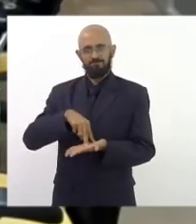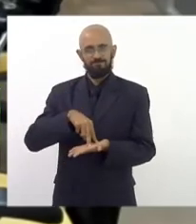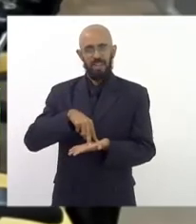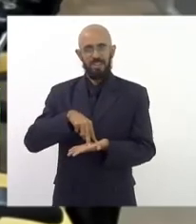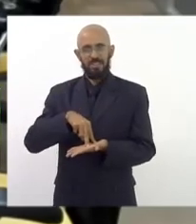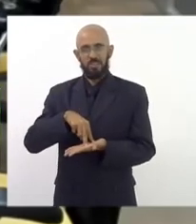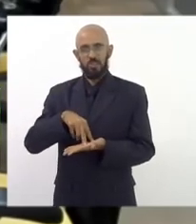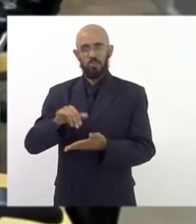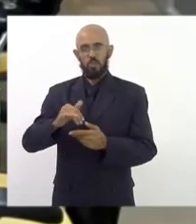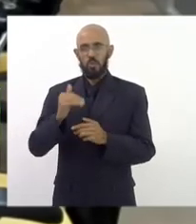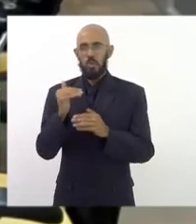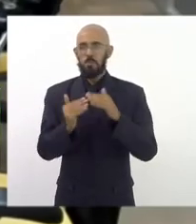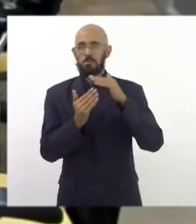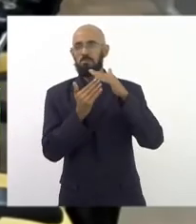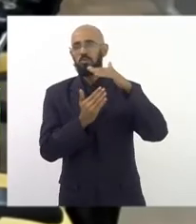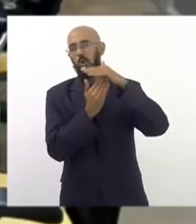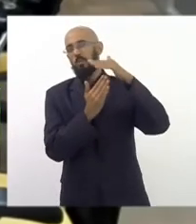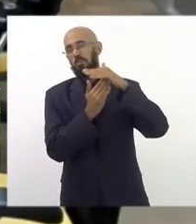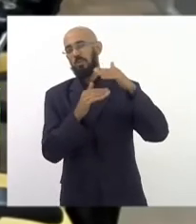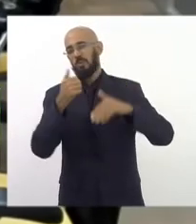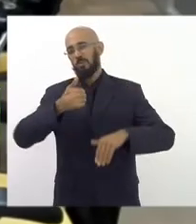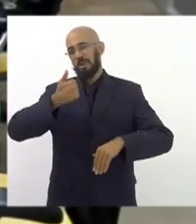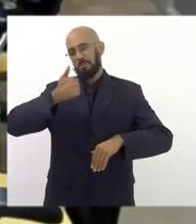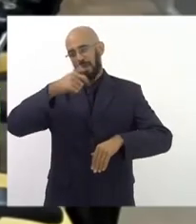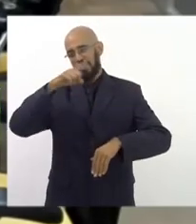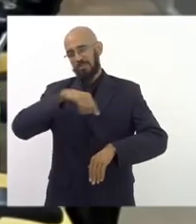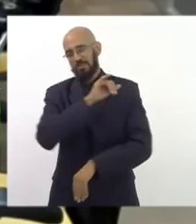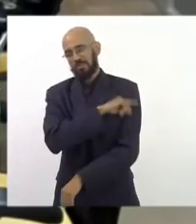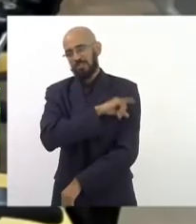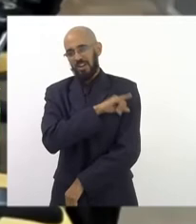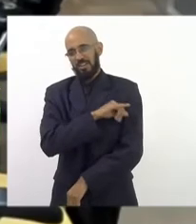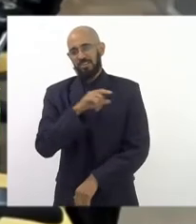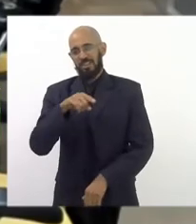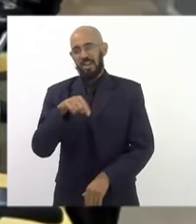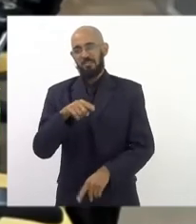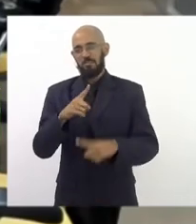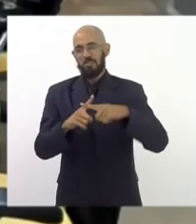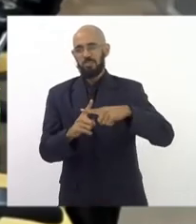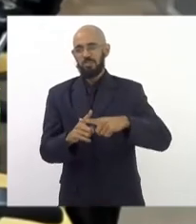no topo é muito bom, né? Muito positivo.